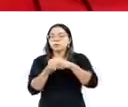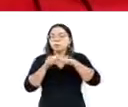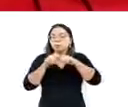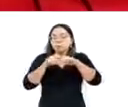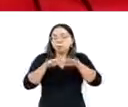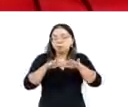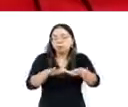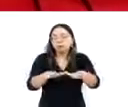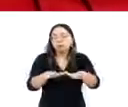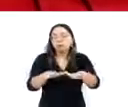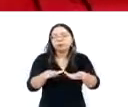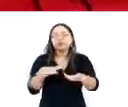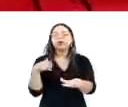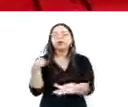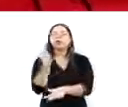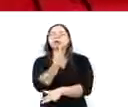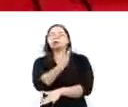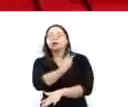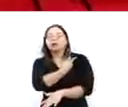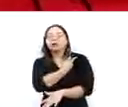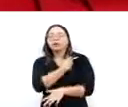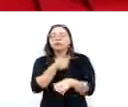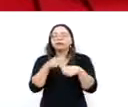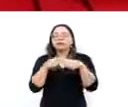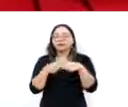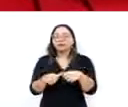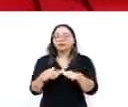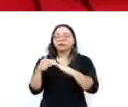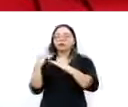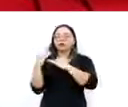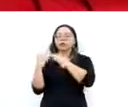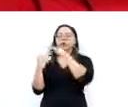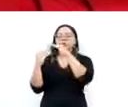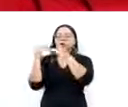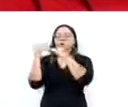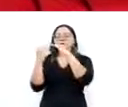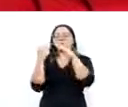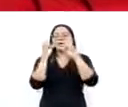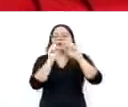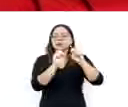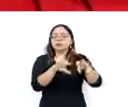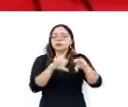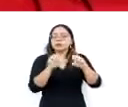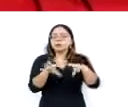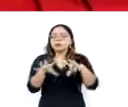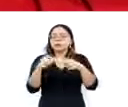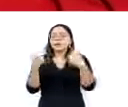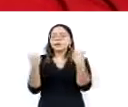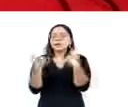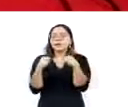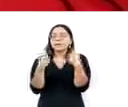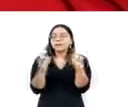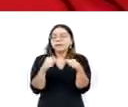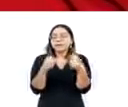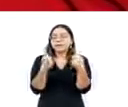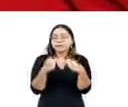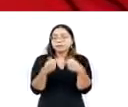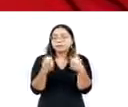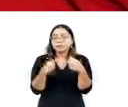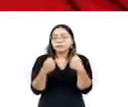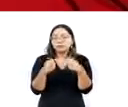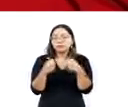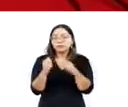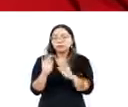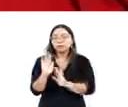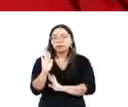tempo de pandemia. Nós estávamos em um processo educacional que necessitava